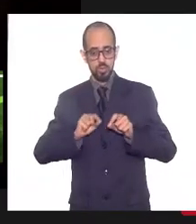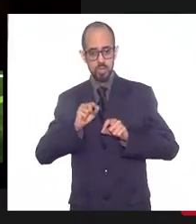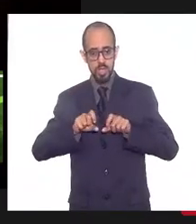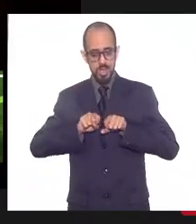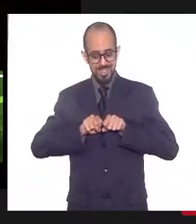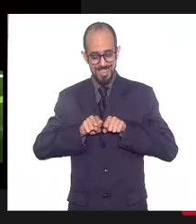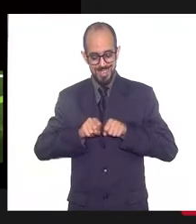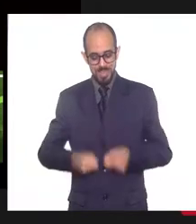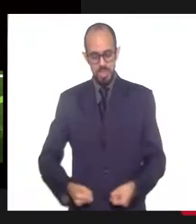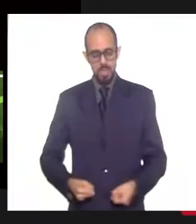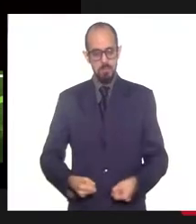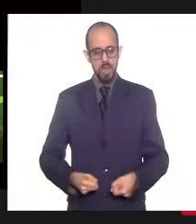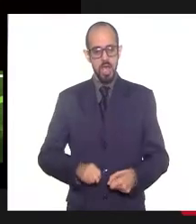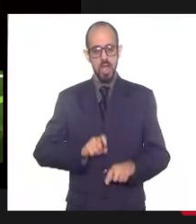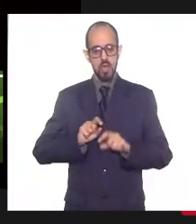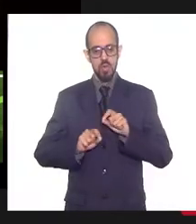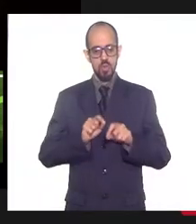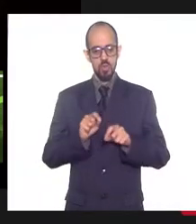desmontar essa